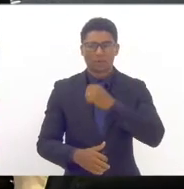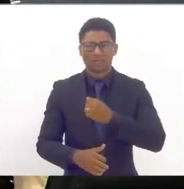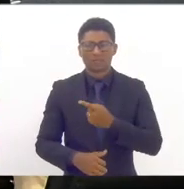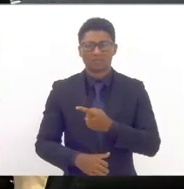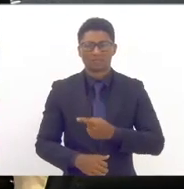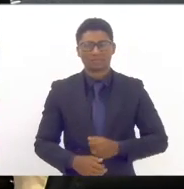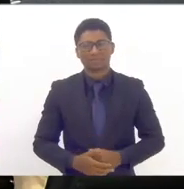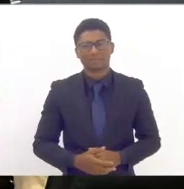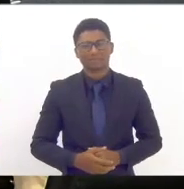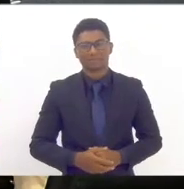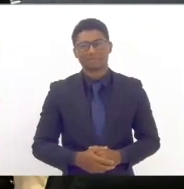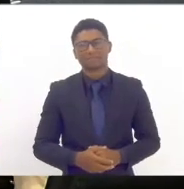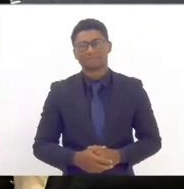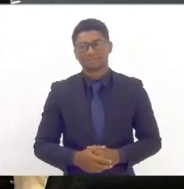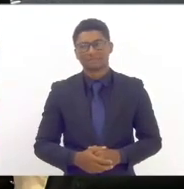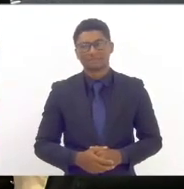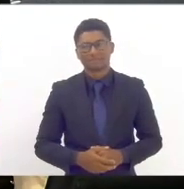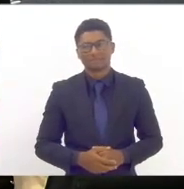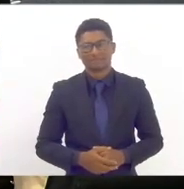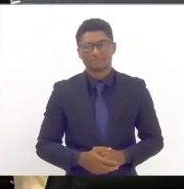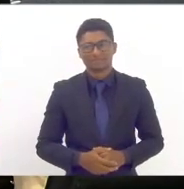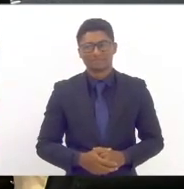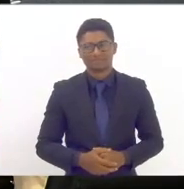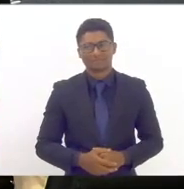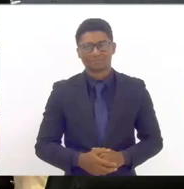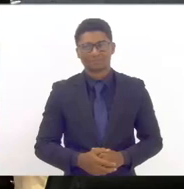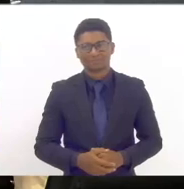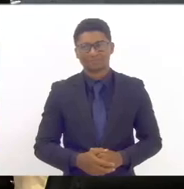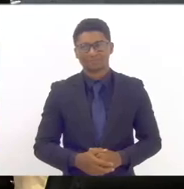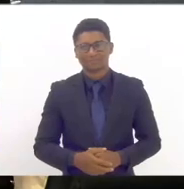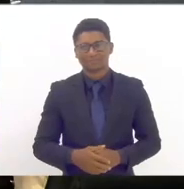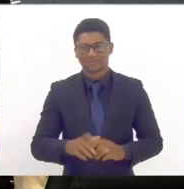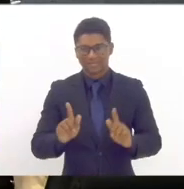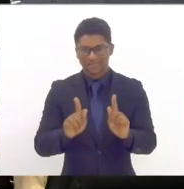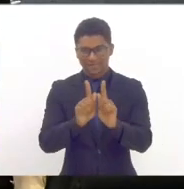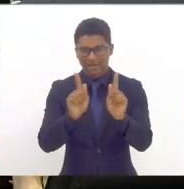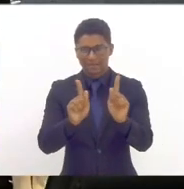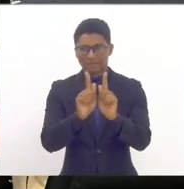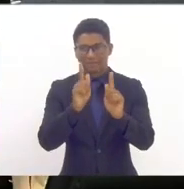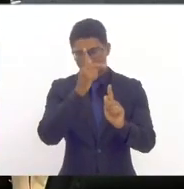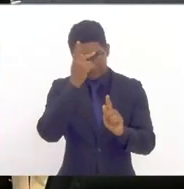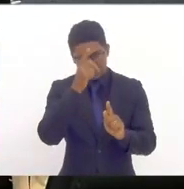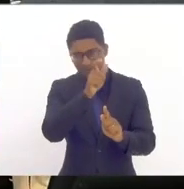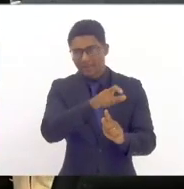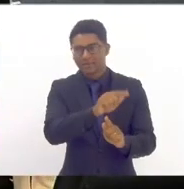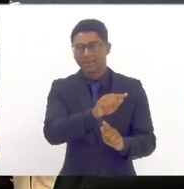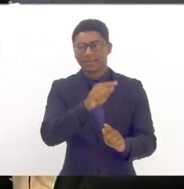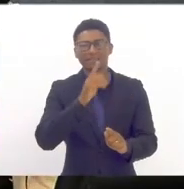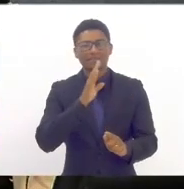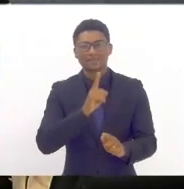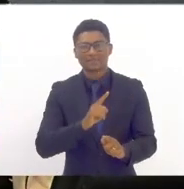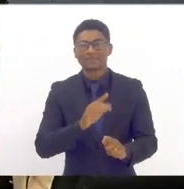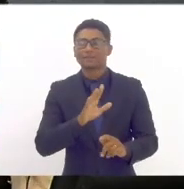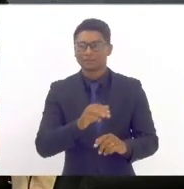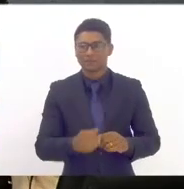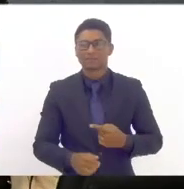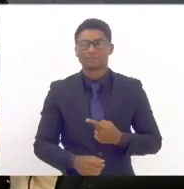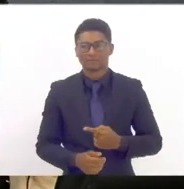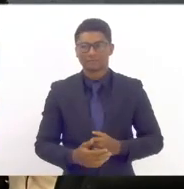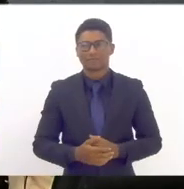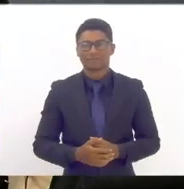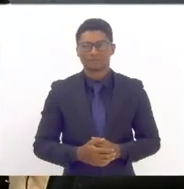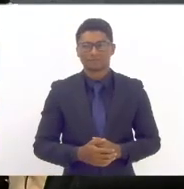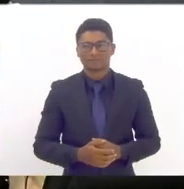uma pinta, né? Ele é bonito. Você é clone de alguém, mas eu não sei de quem é, mas realmente ele tem aqui